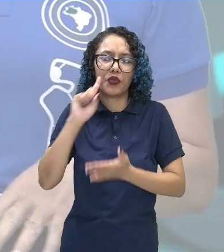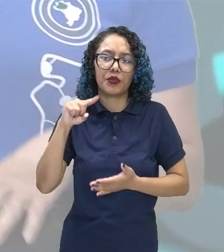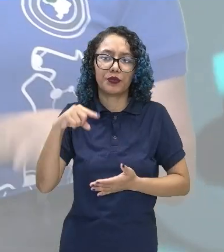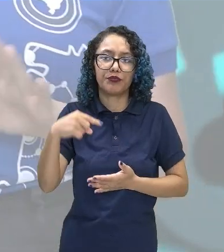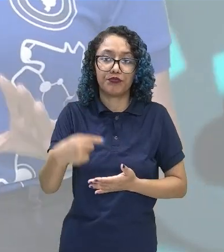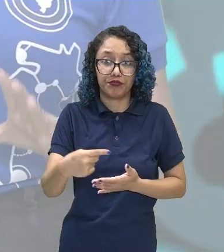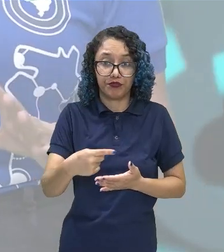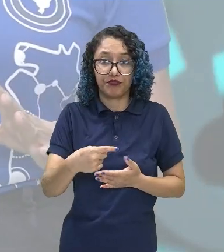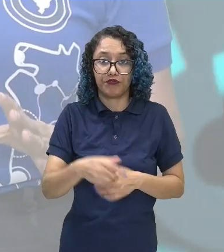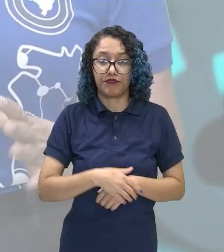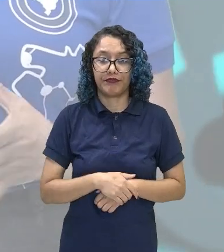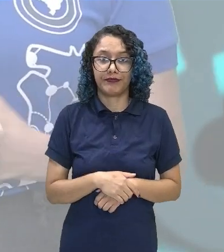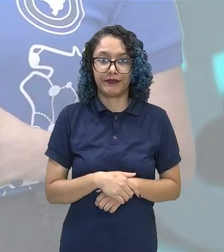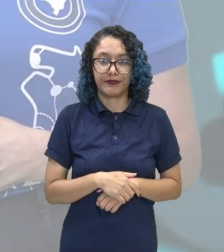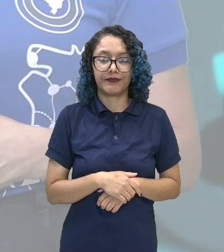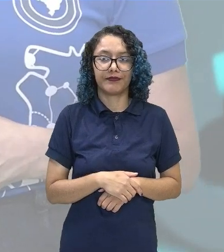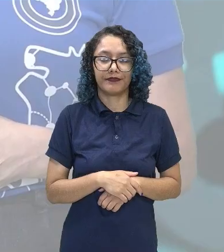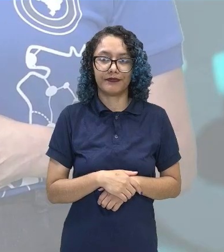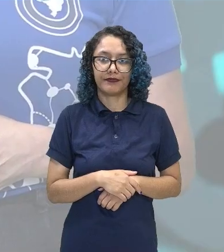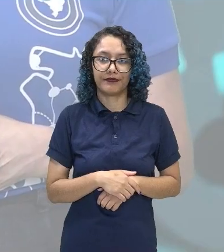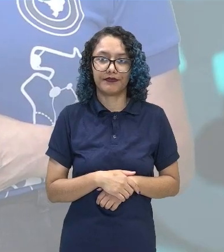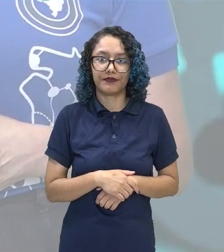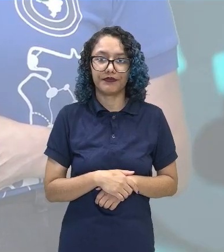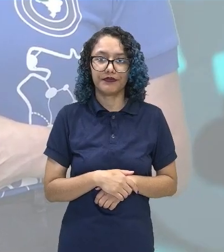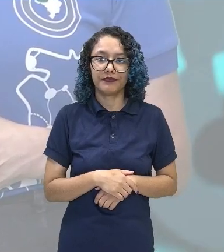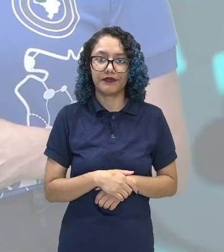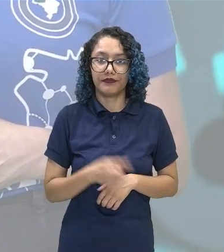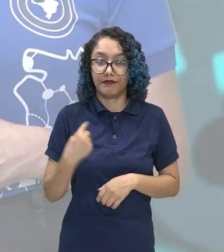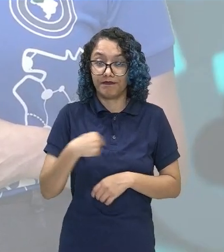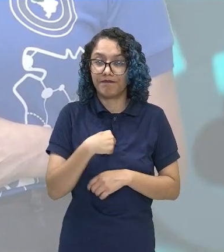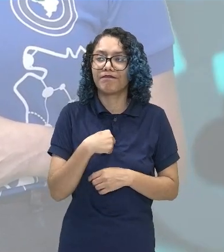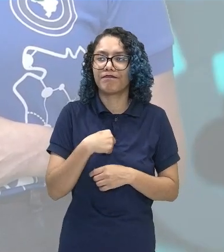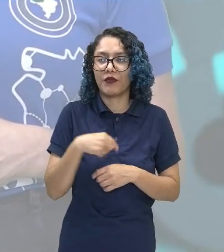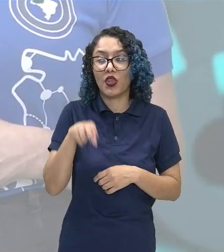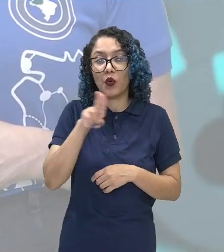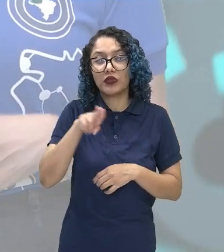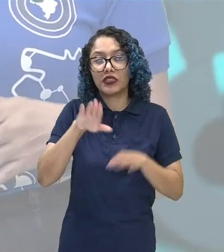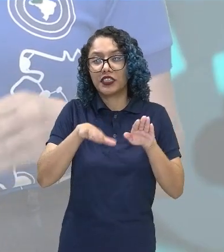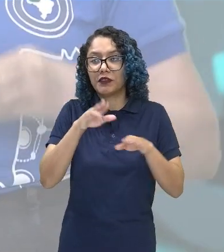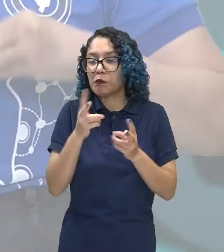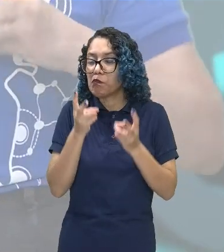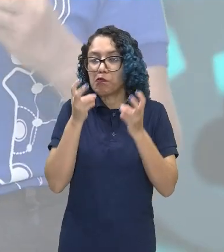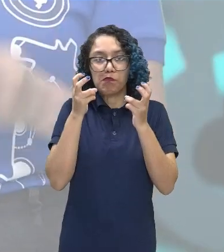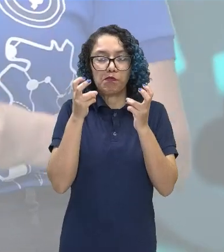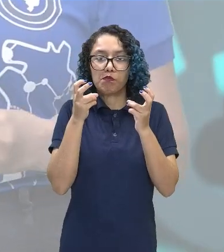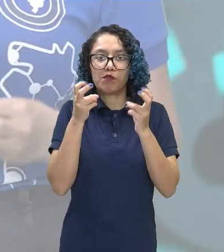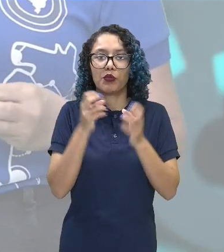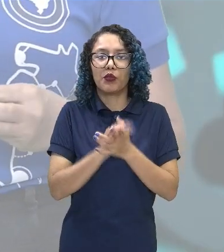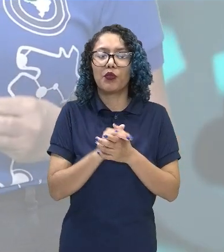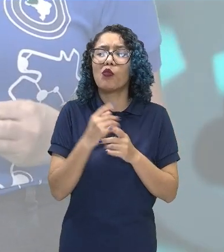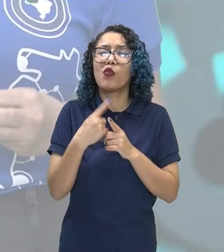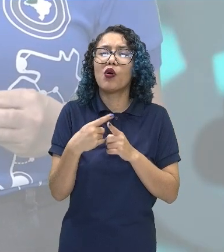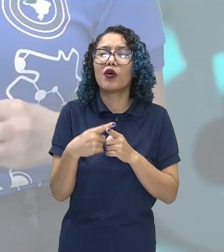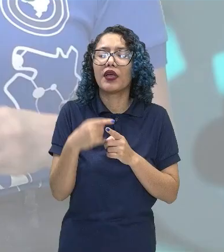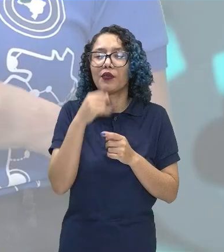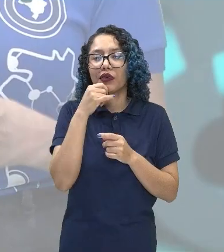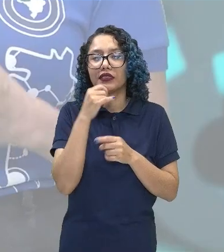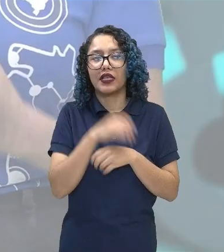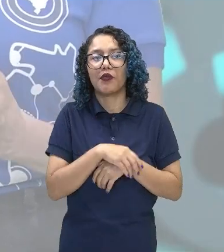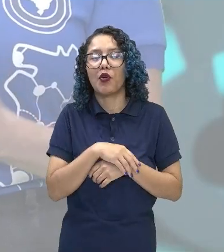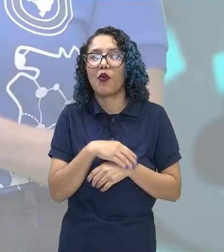gente utiliza essa figura de linguagem e nem percebe, porque a gente não vai falar, né,